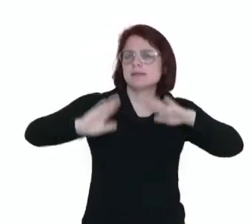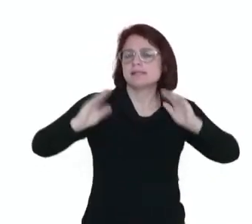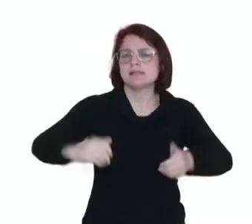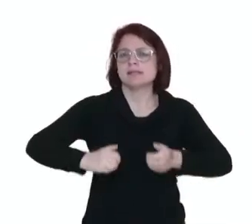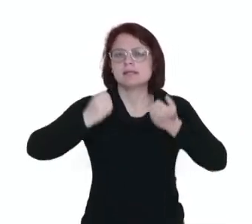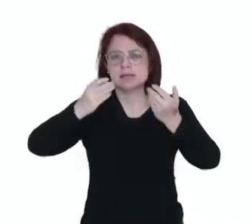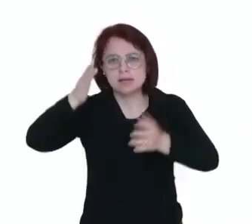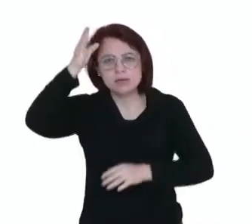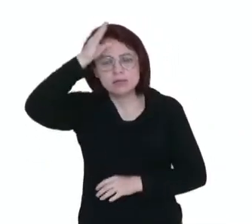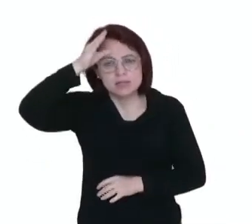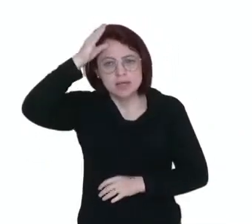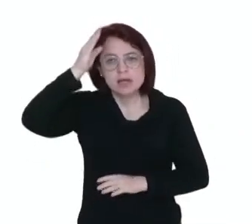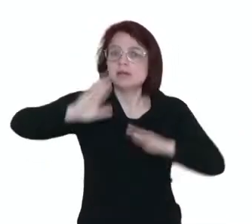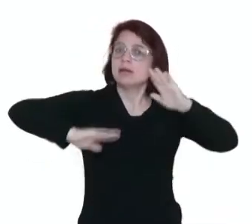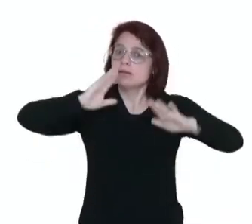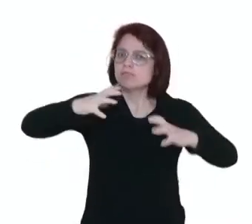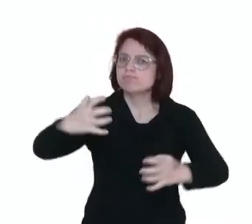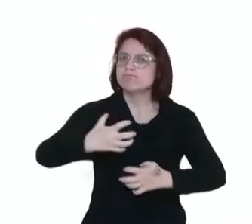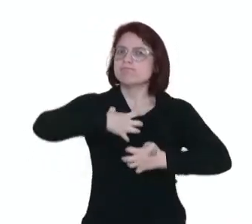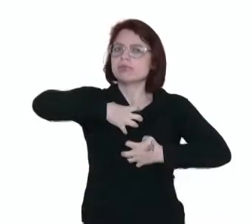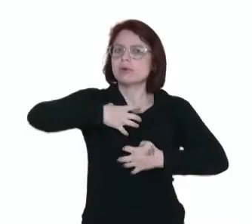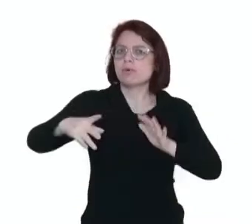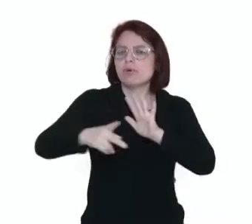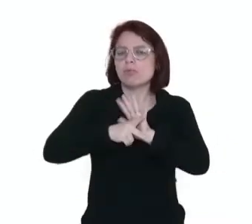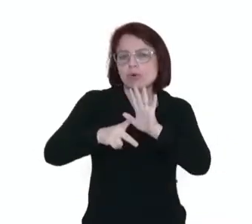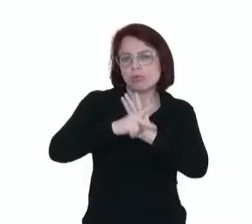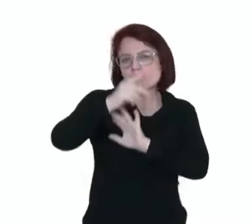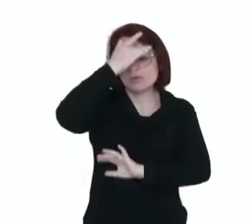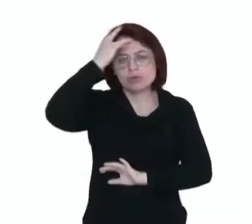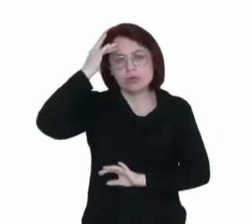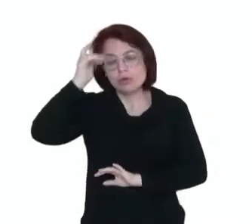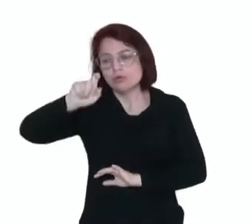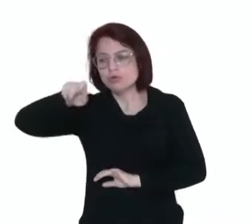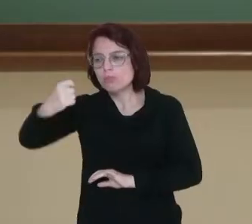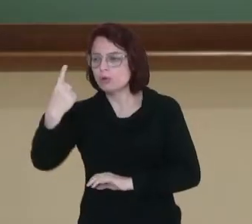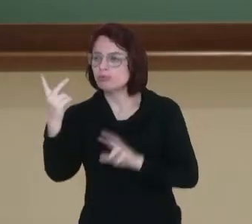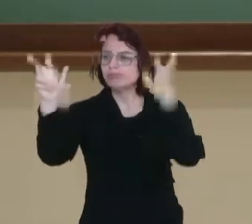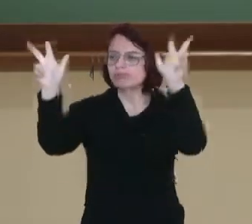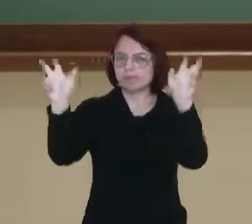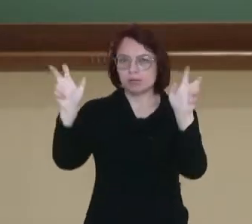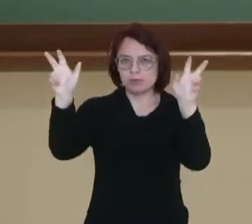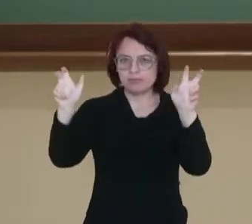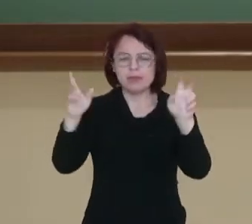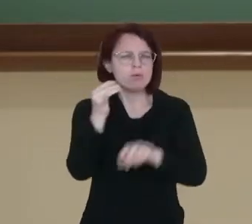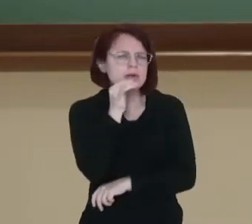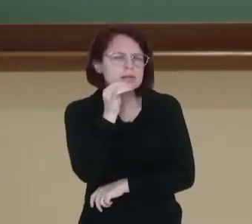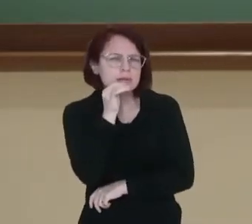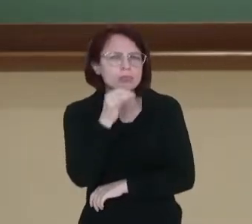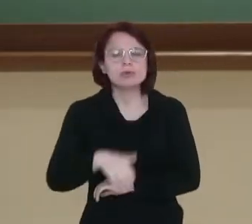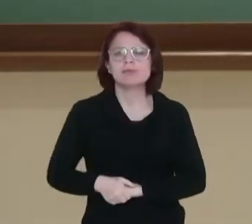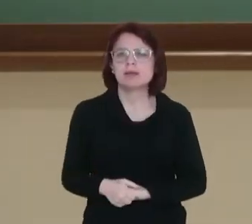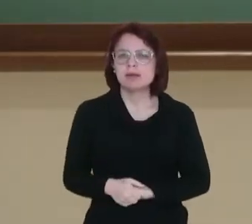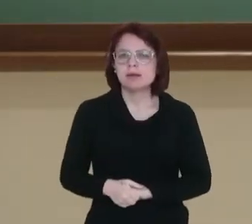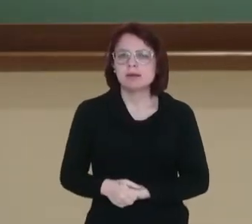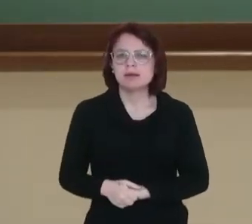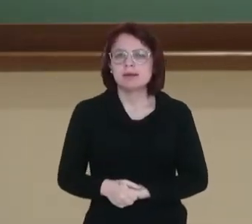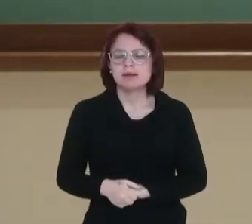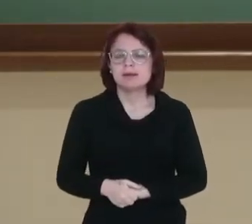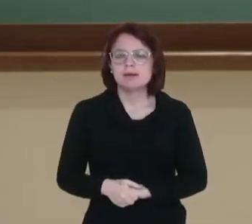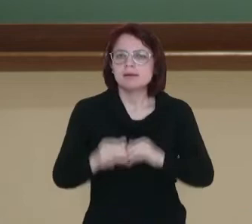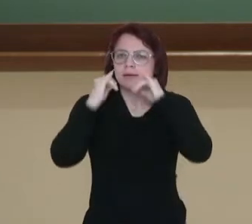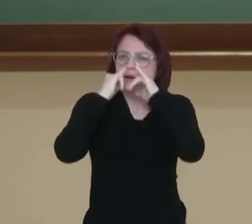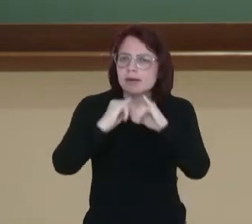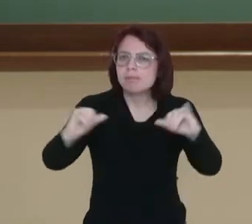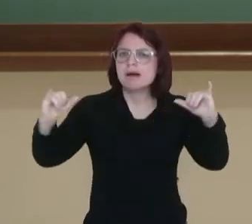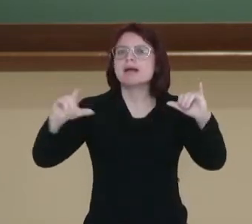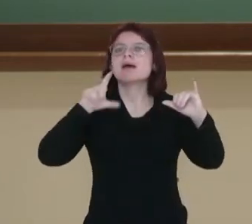ainda sensibilizar as pessoas acerca de um determinado assunto. Por exemplo, campanha de reciclagem. Então,